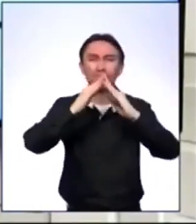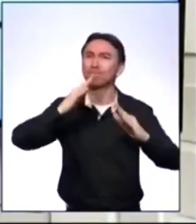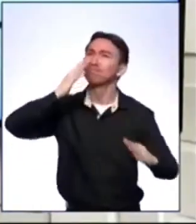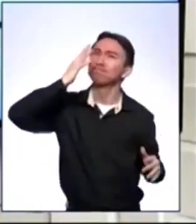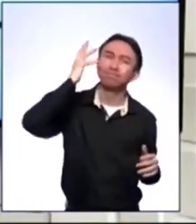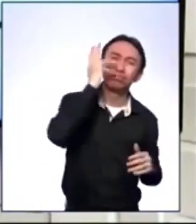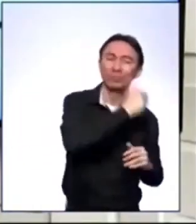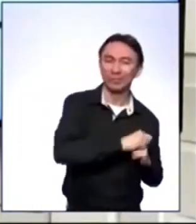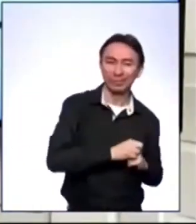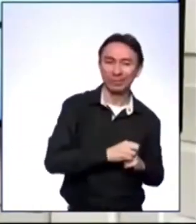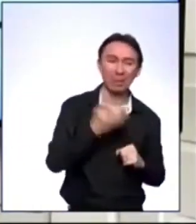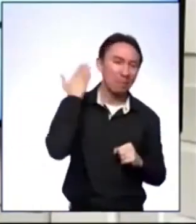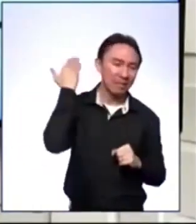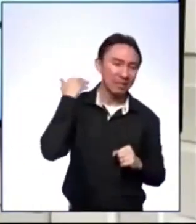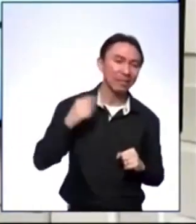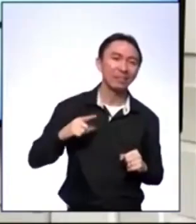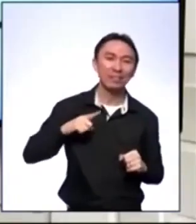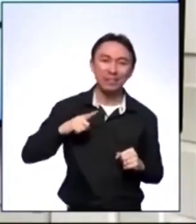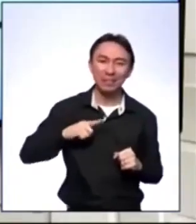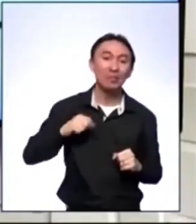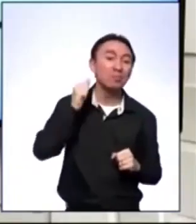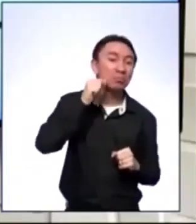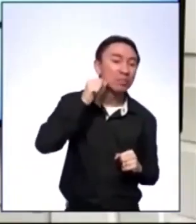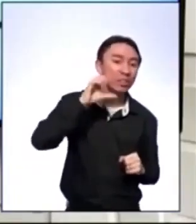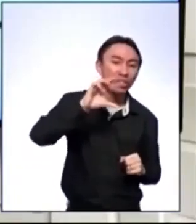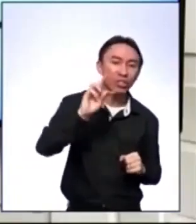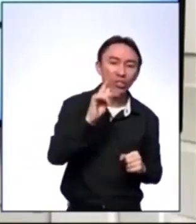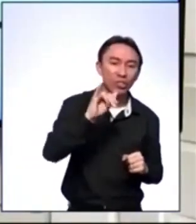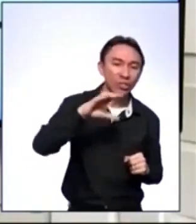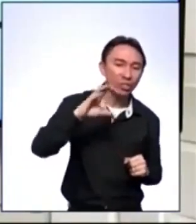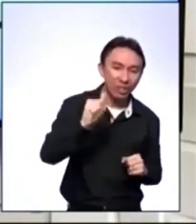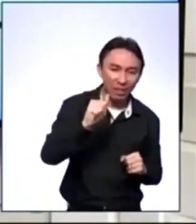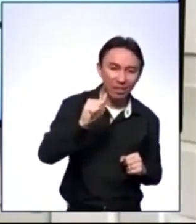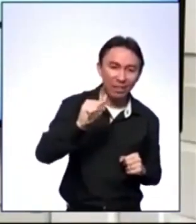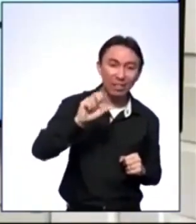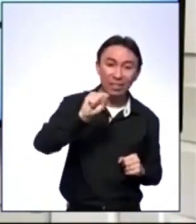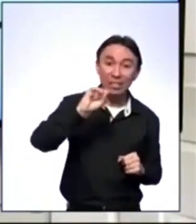da Silva. Chica da